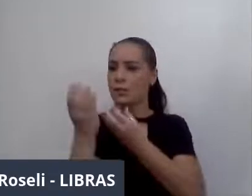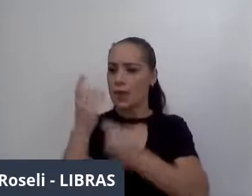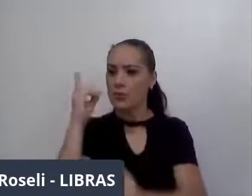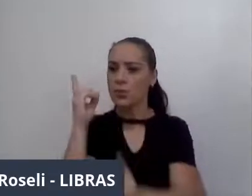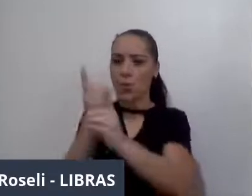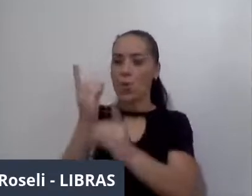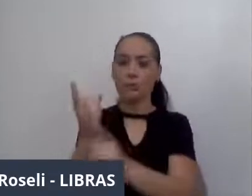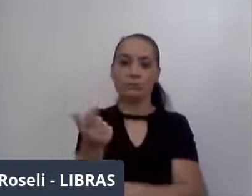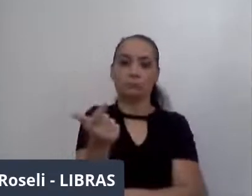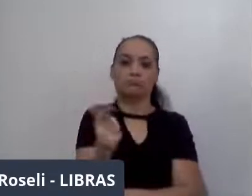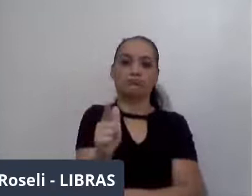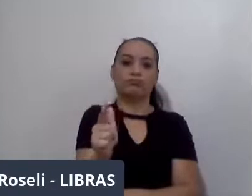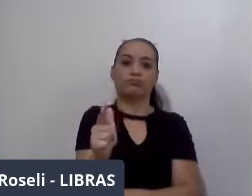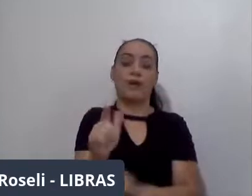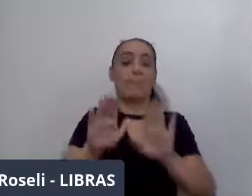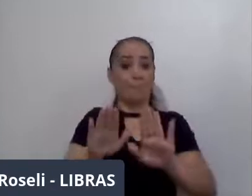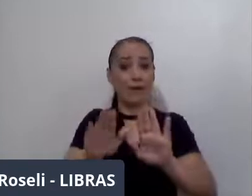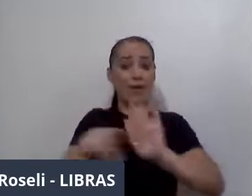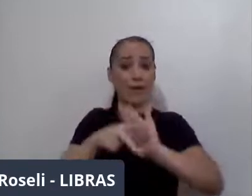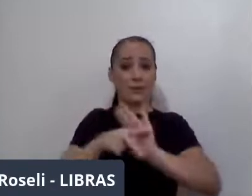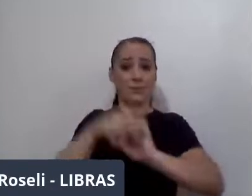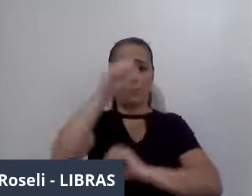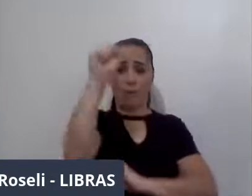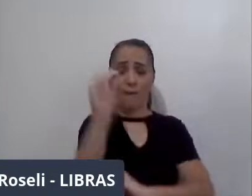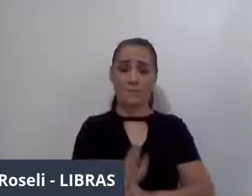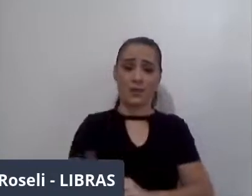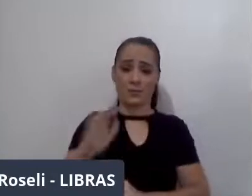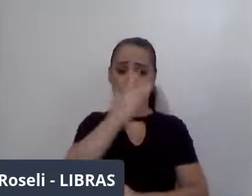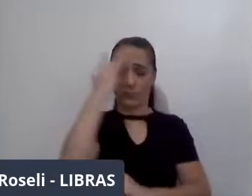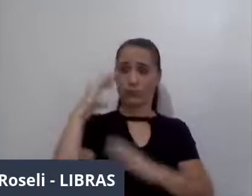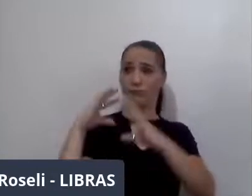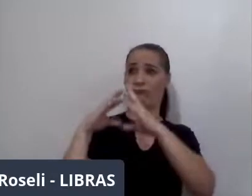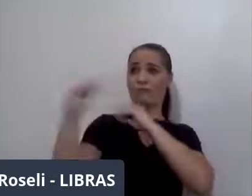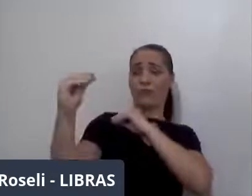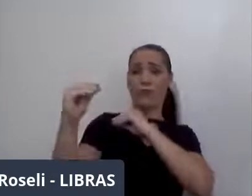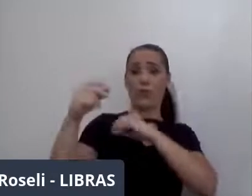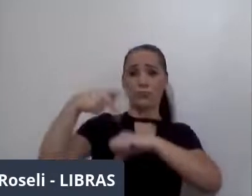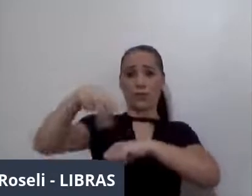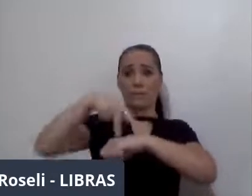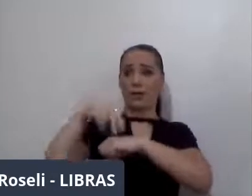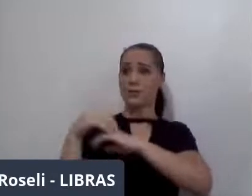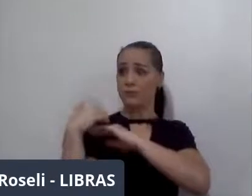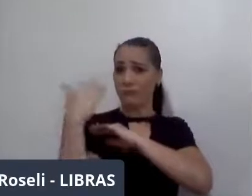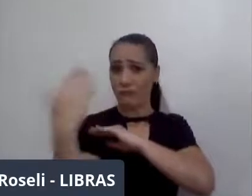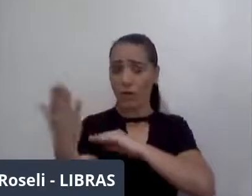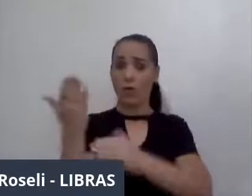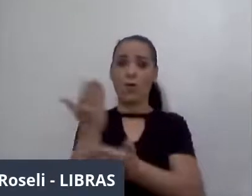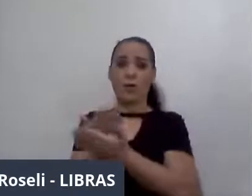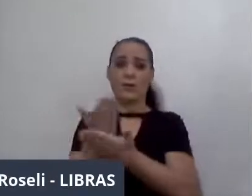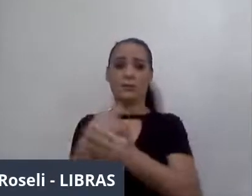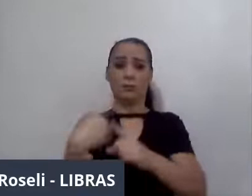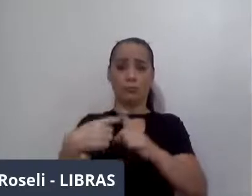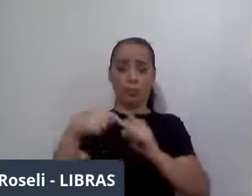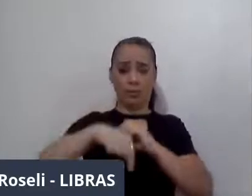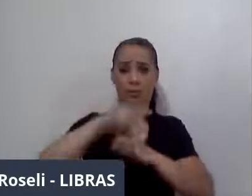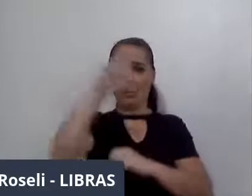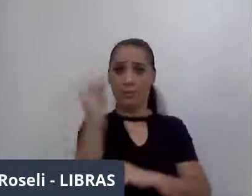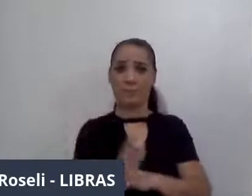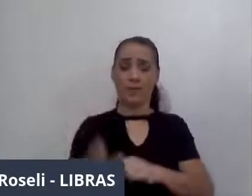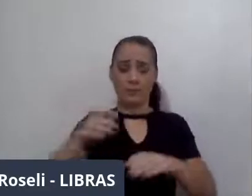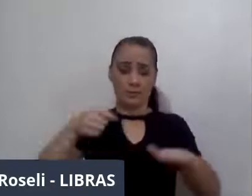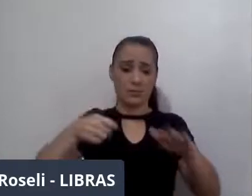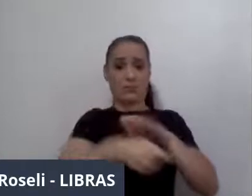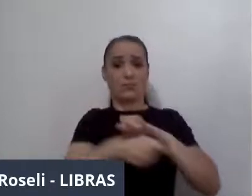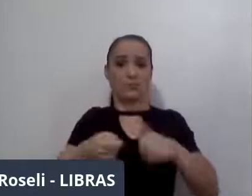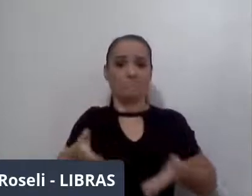de cérebros no Brasil. Não existe um incentivo financeiro para estudos, para educação no Brasil. Isso é um fato.